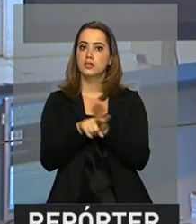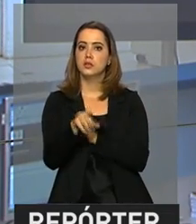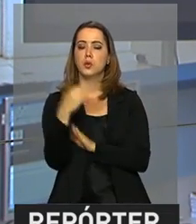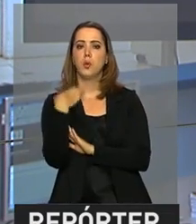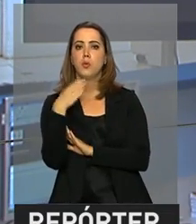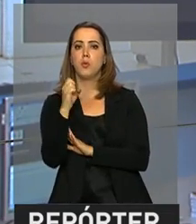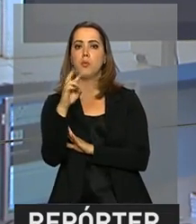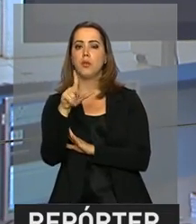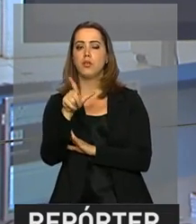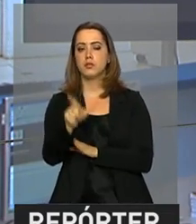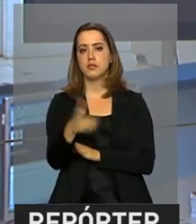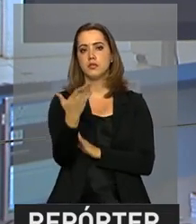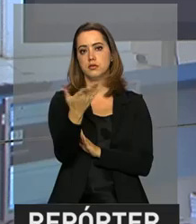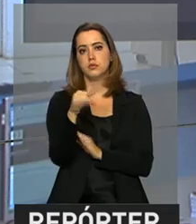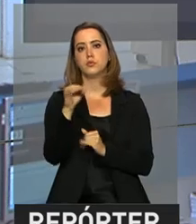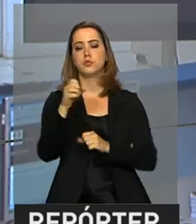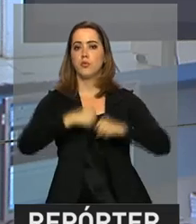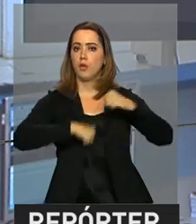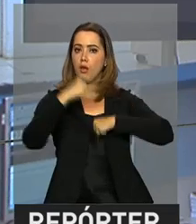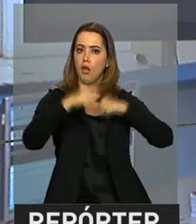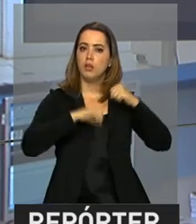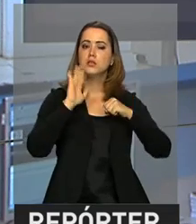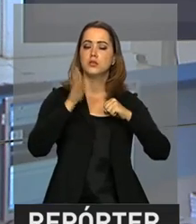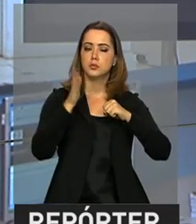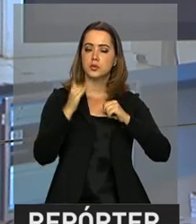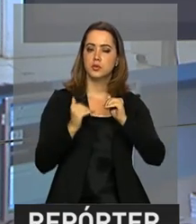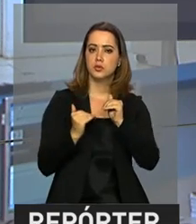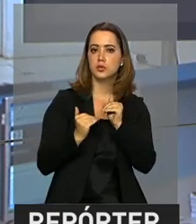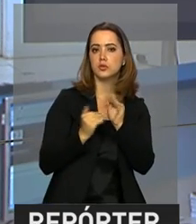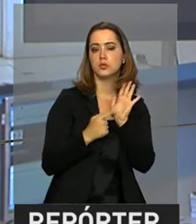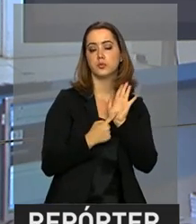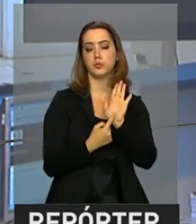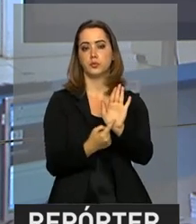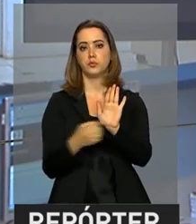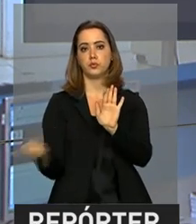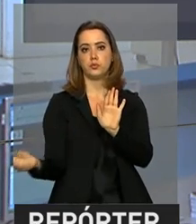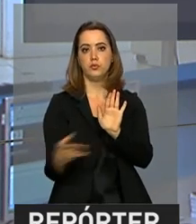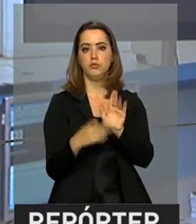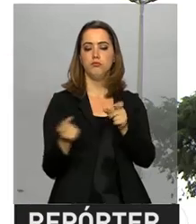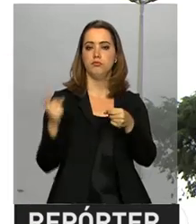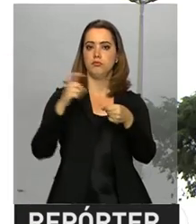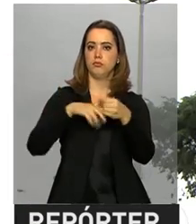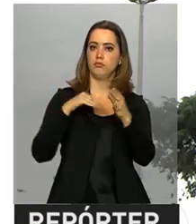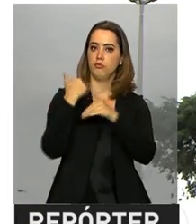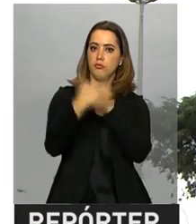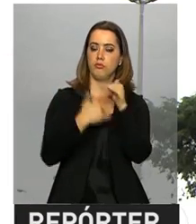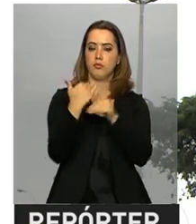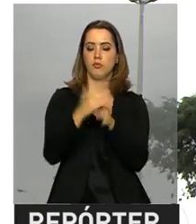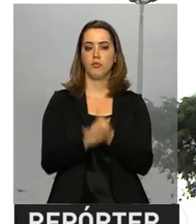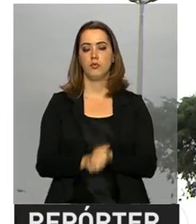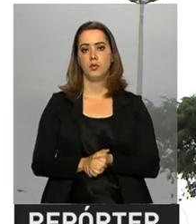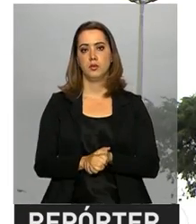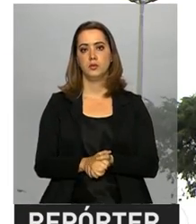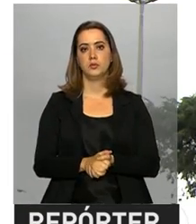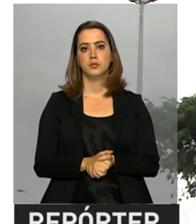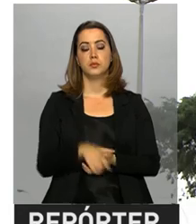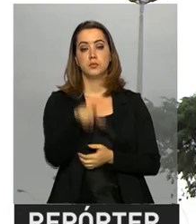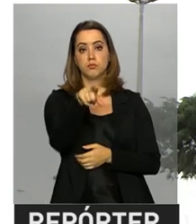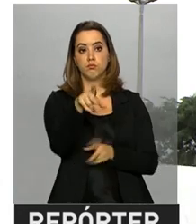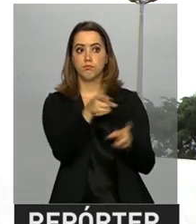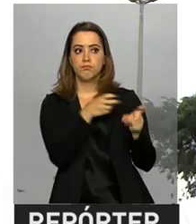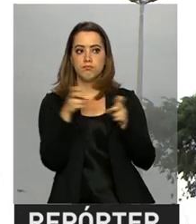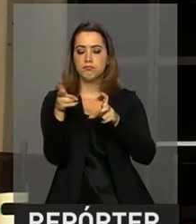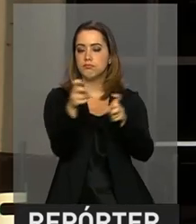já mostra sinais de recuperação, conquistando a quinta alta consecutiva para o setor. De acordo com a previsão